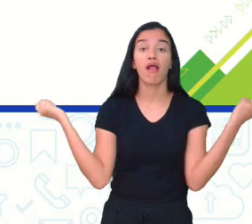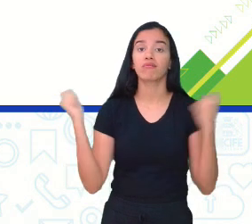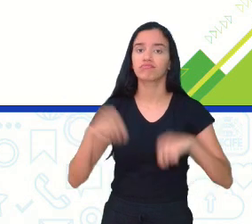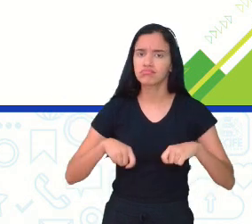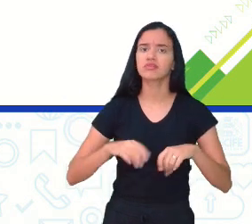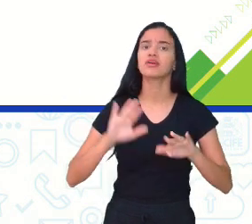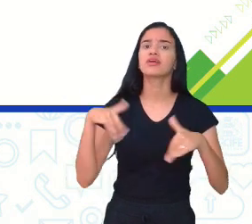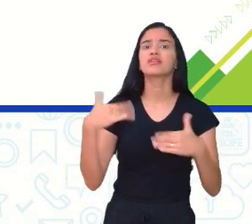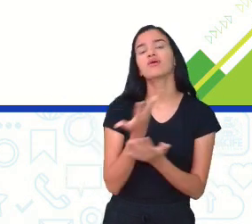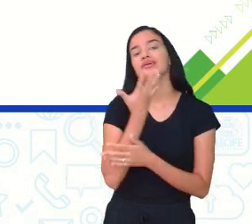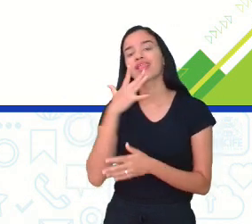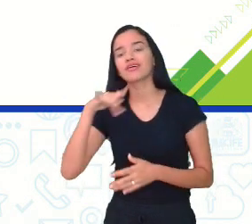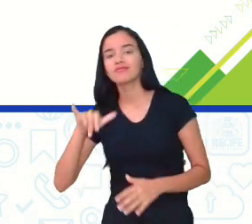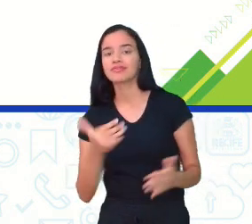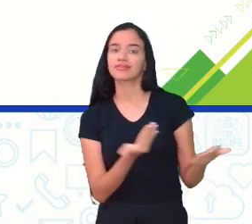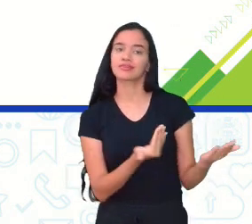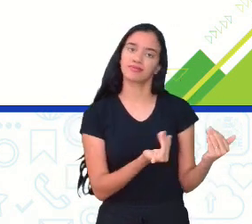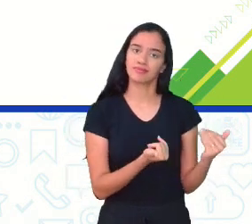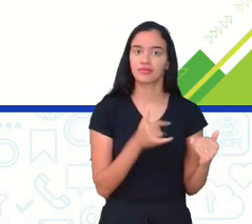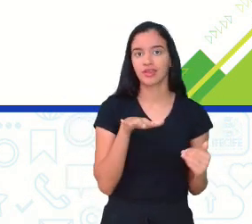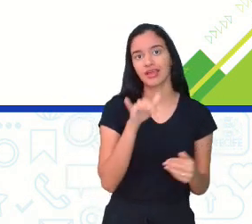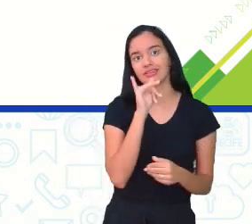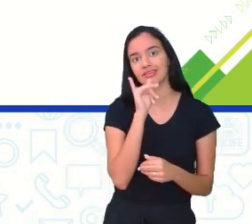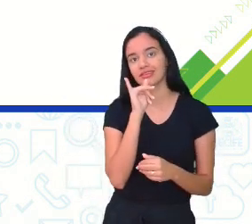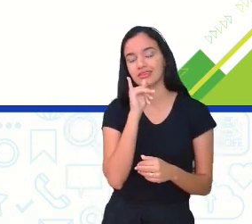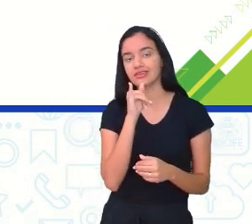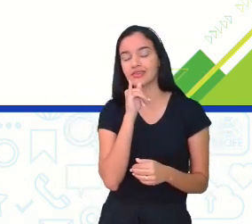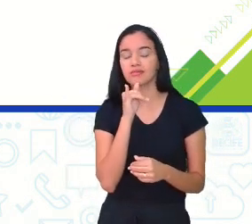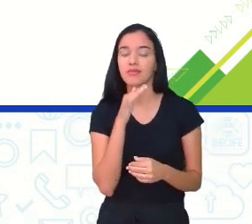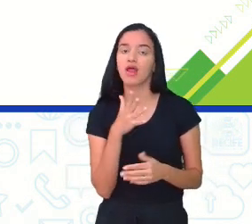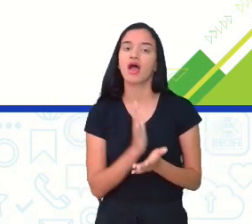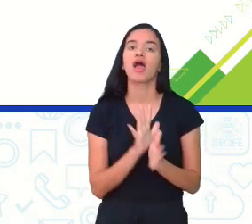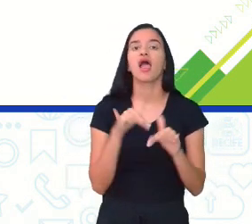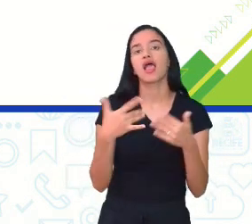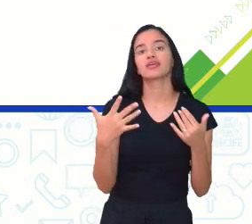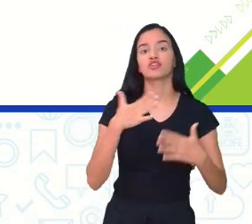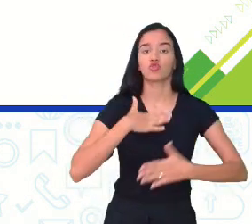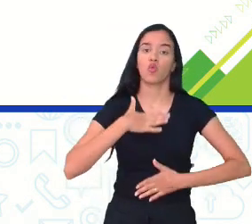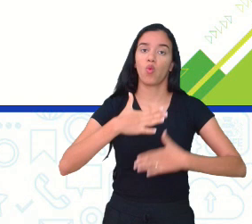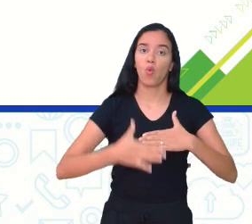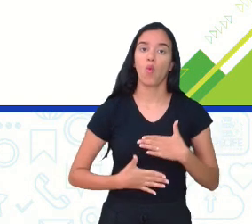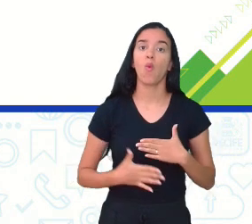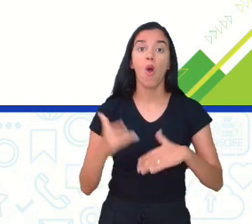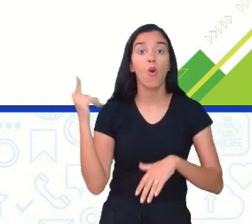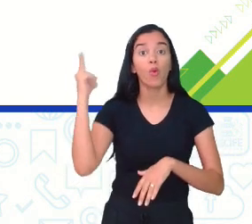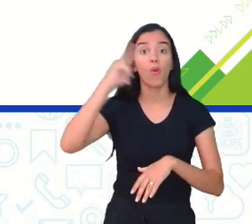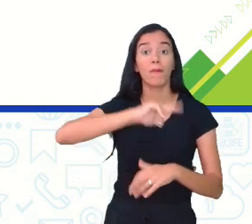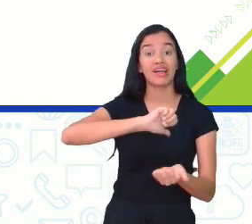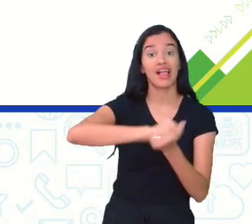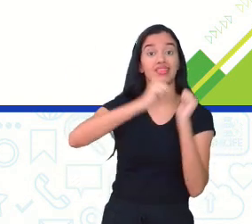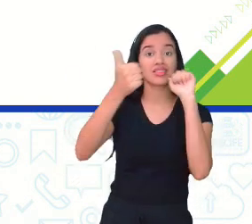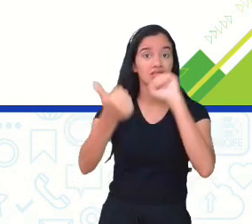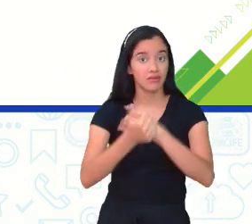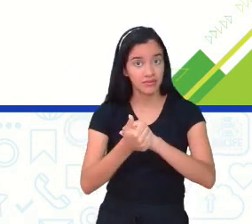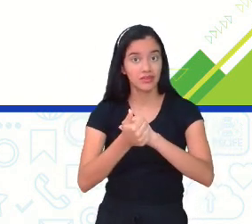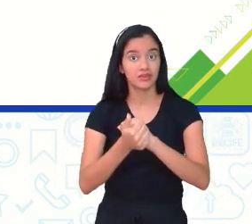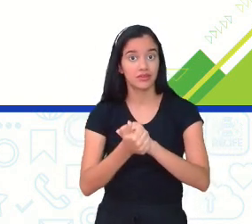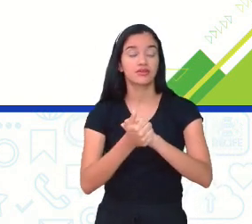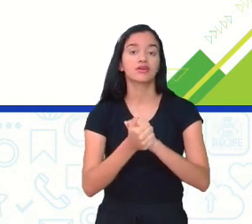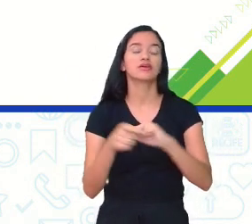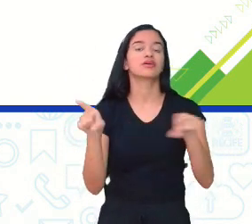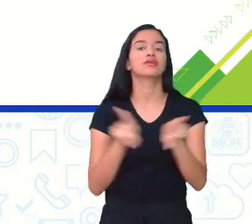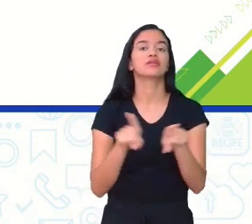Então, na infância e adolescência, né, são ciclos aí em que o corpo ele consegue se adaptar